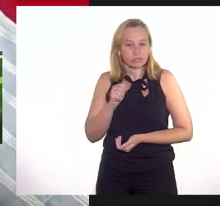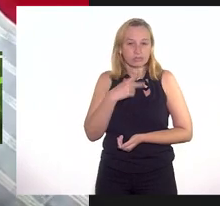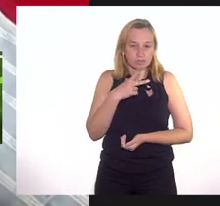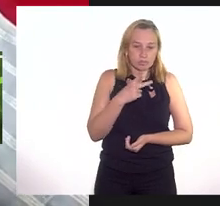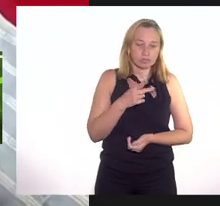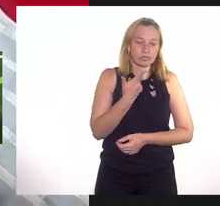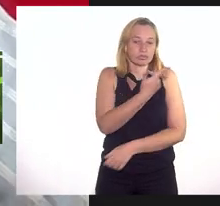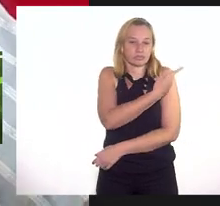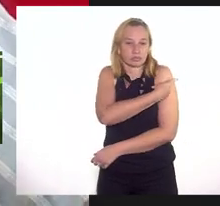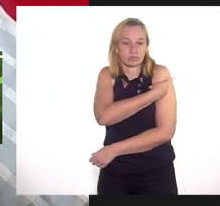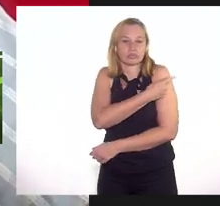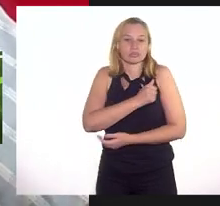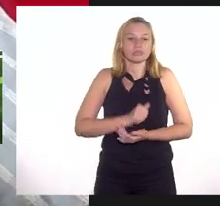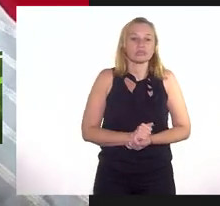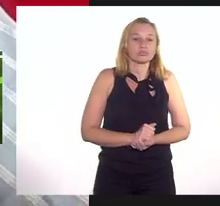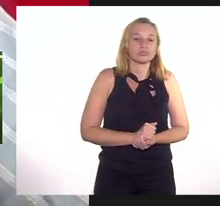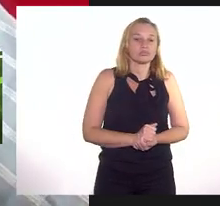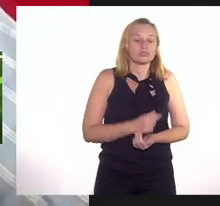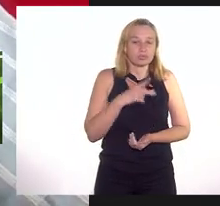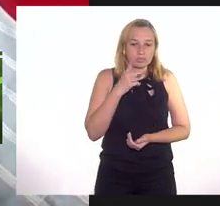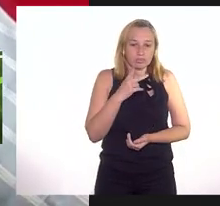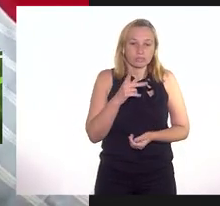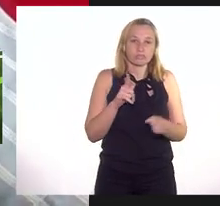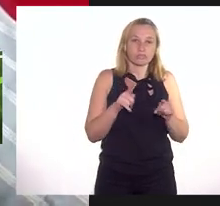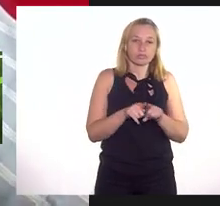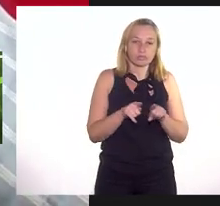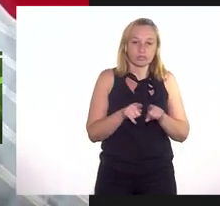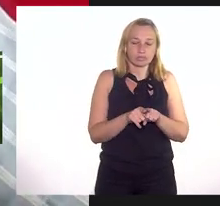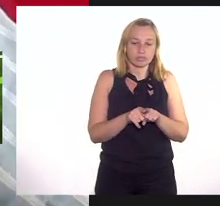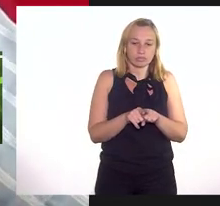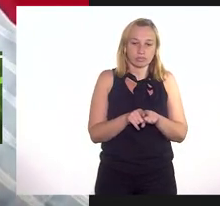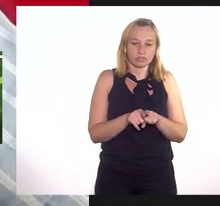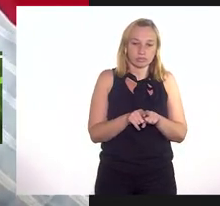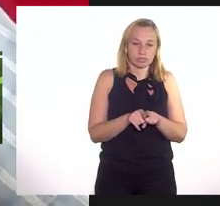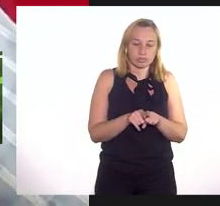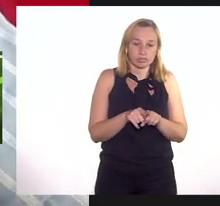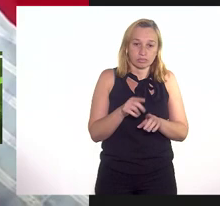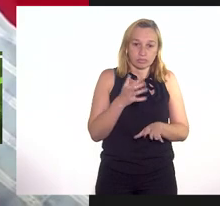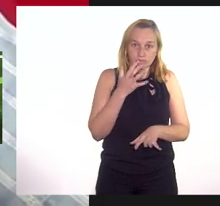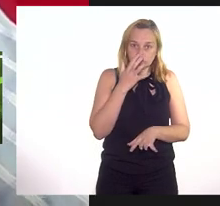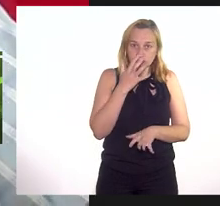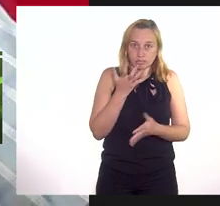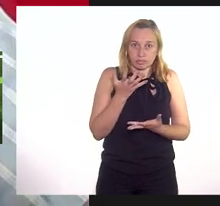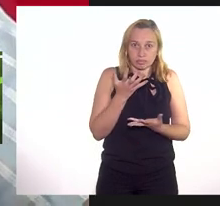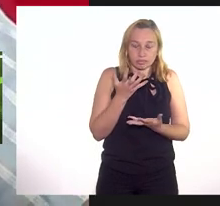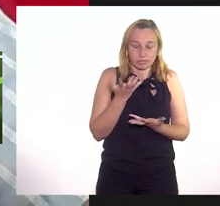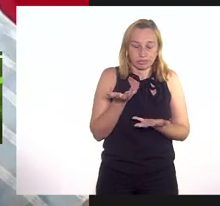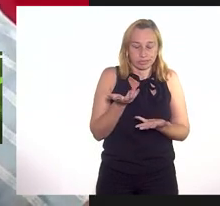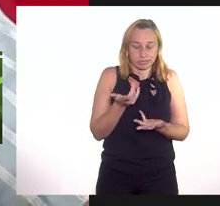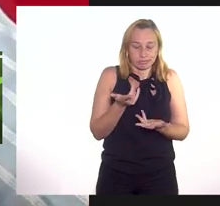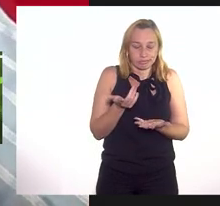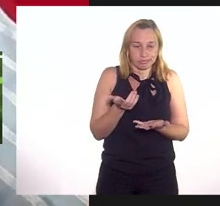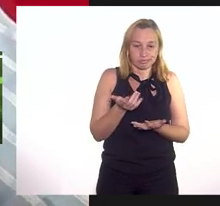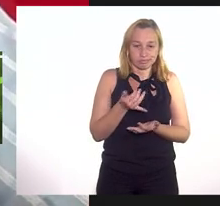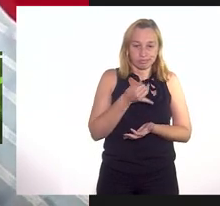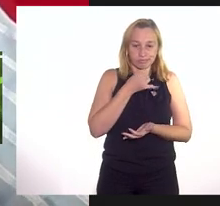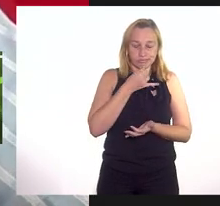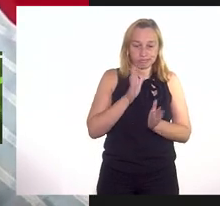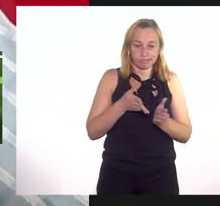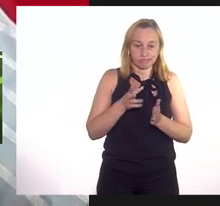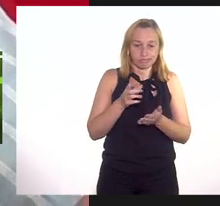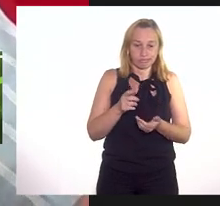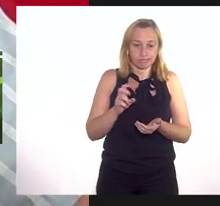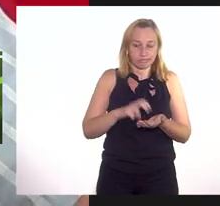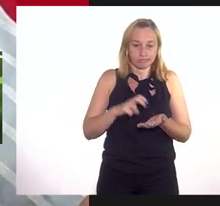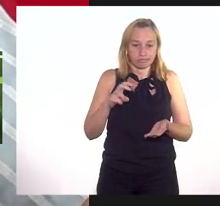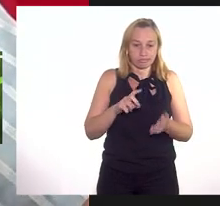da vacinação, mas dizer uma coisa que me criou, assim, deixou estarrecido hoje de manhã, né? Que a gente ouviu numa matéria